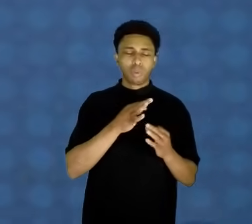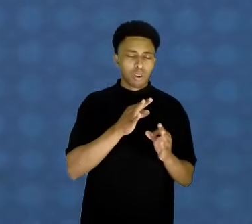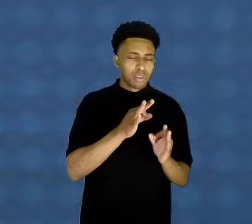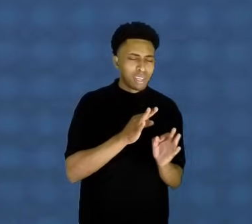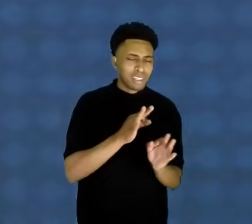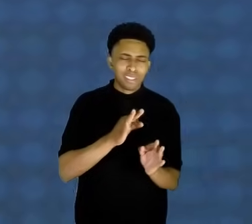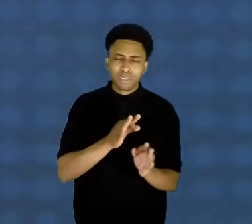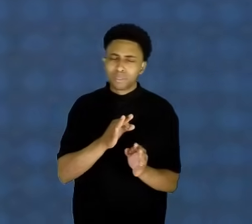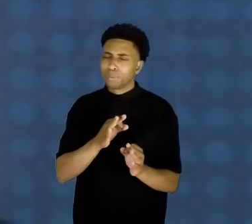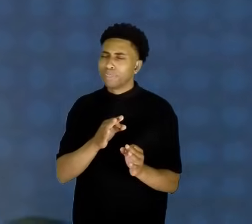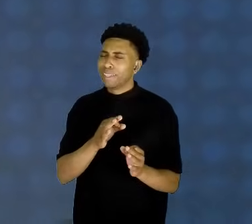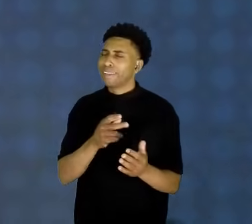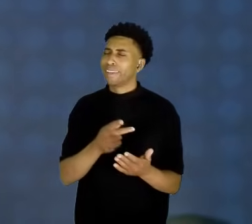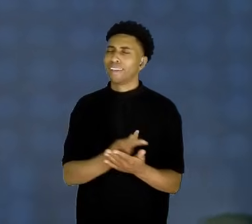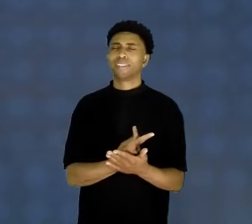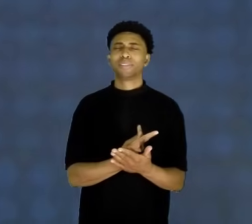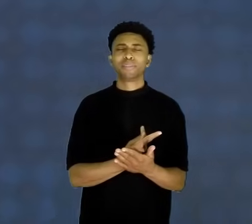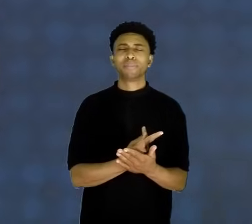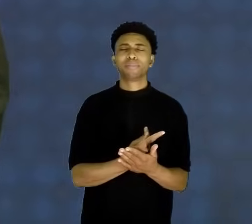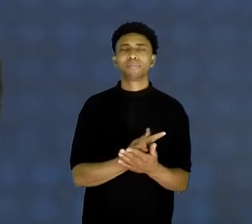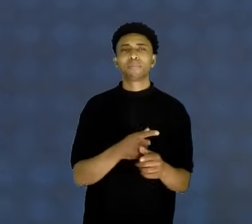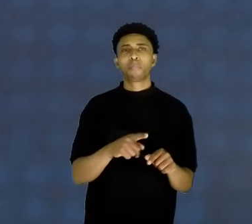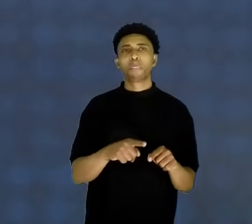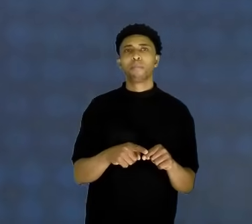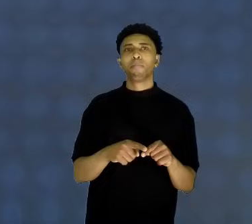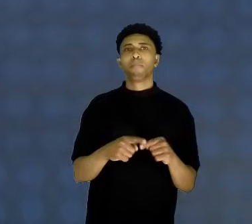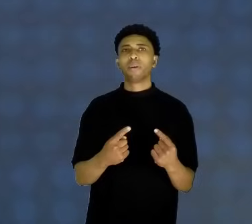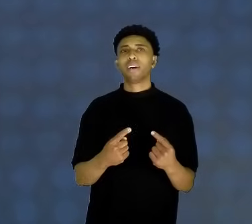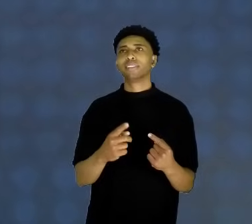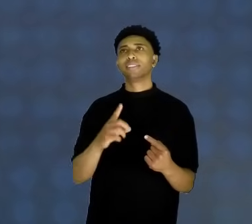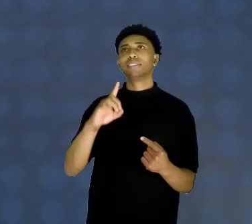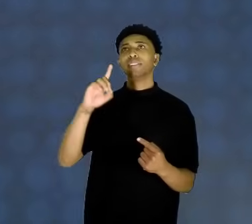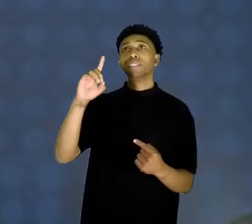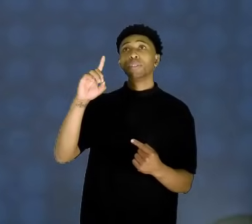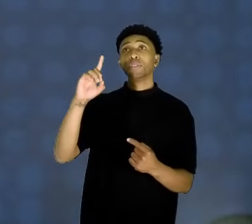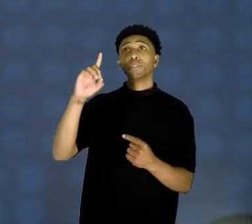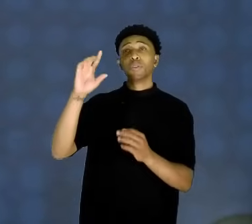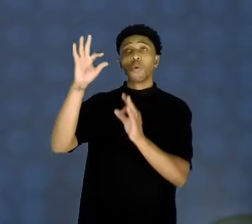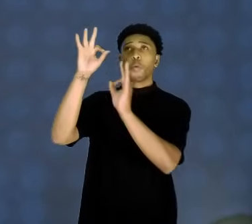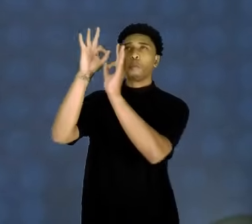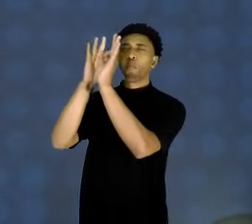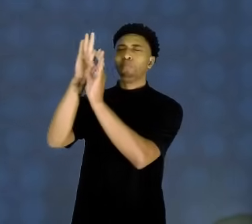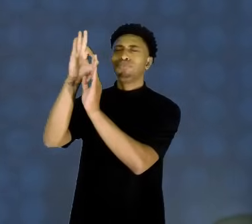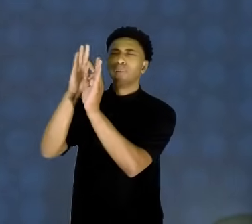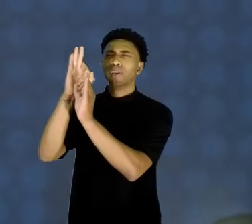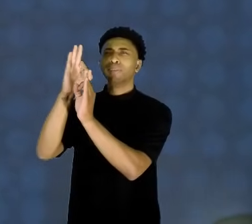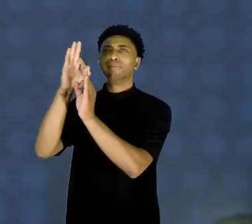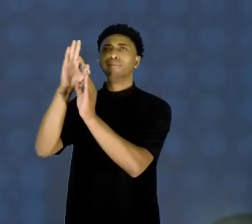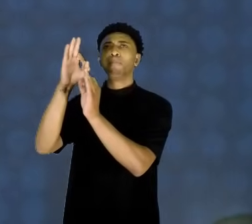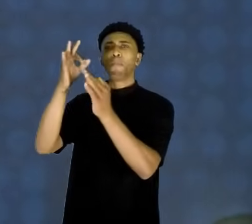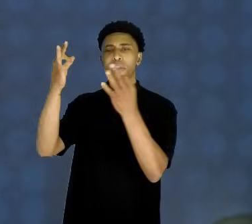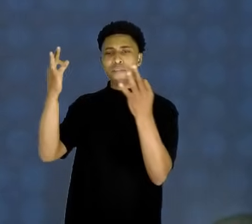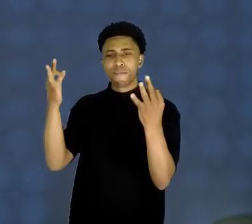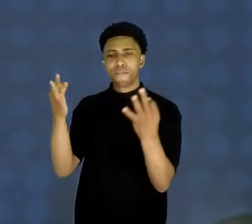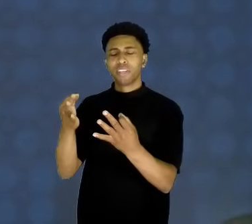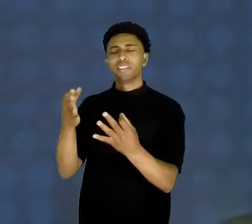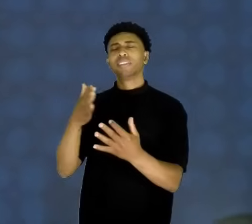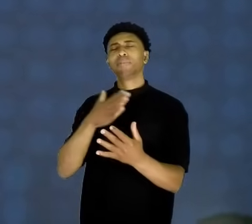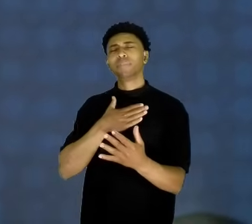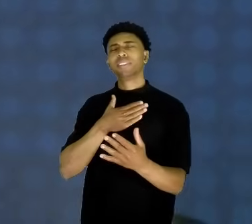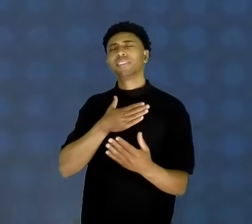chocantemente pior. Não porque o diabo quer, mas porque Deus está mandando ele manifestar